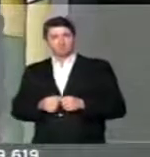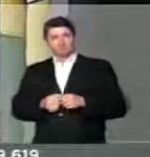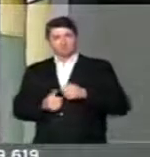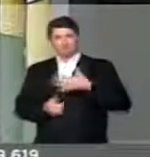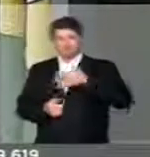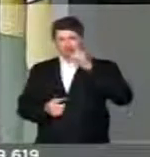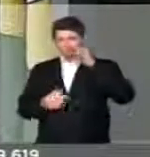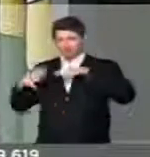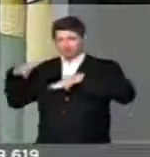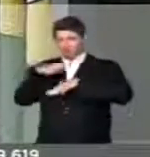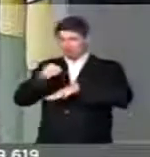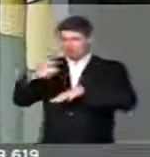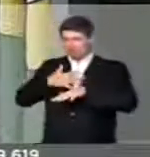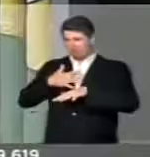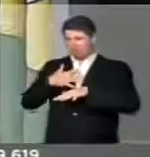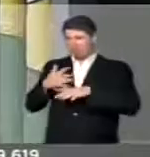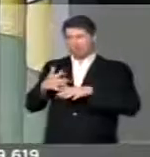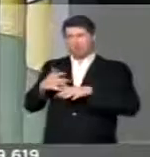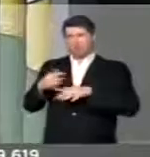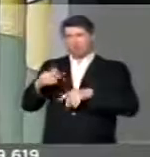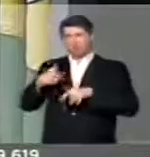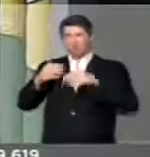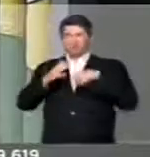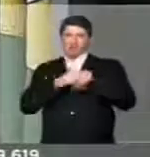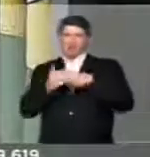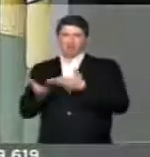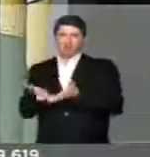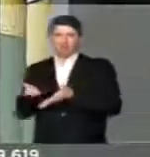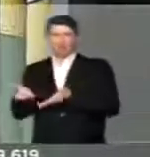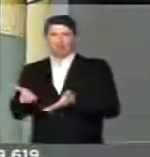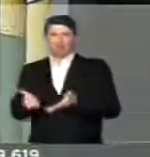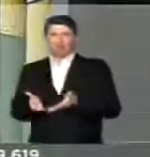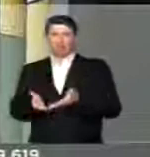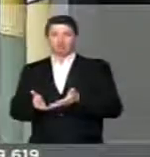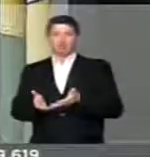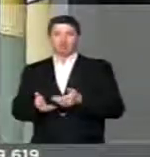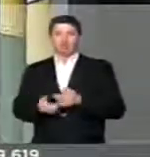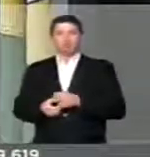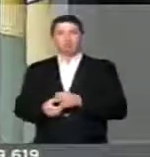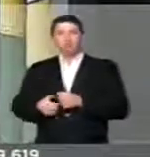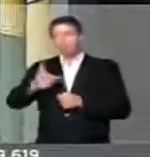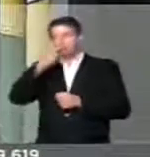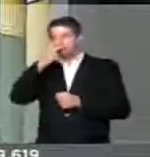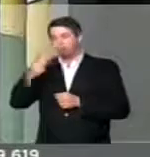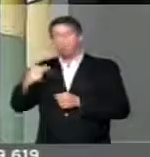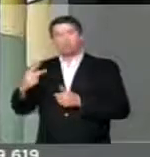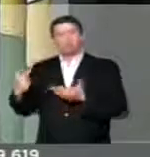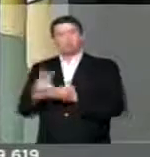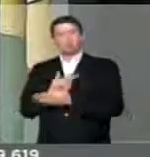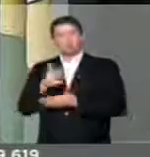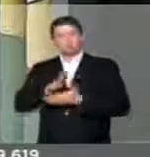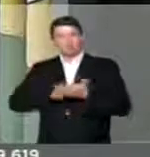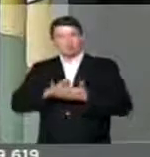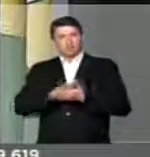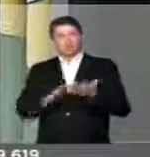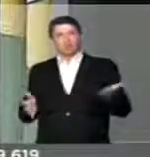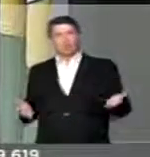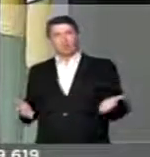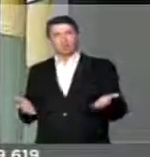Hoje se invade terras produtivas como se nada tivesse acontecido.